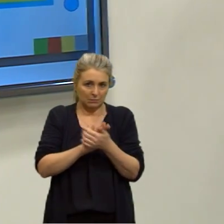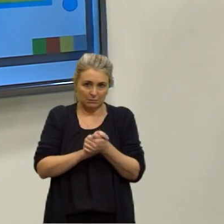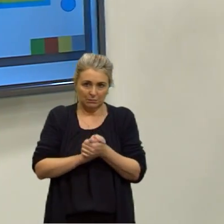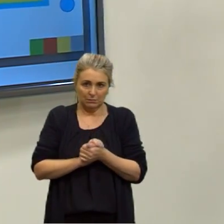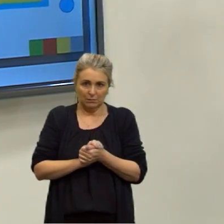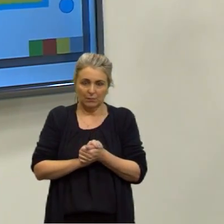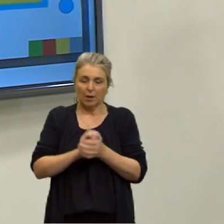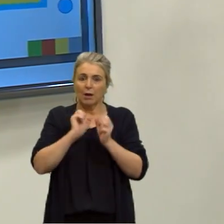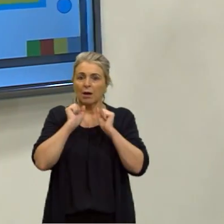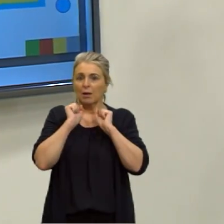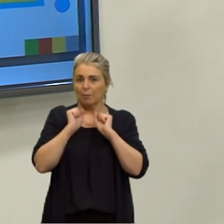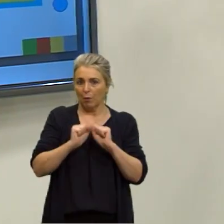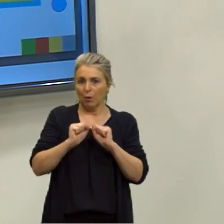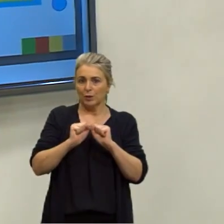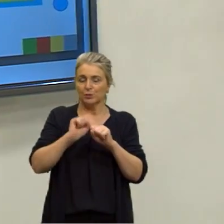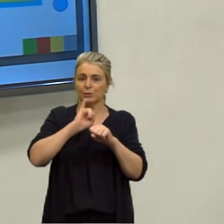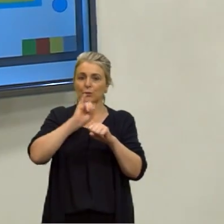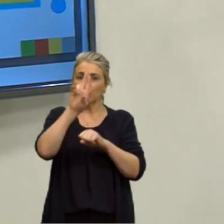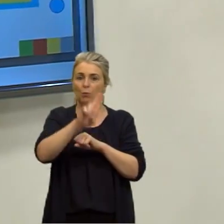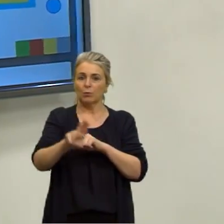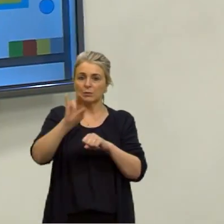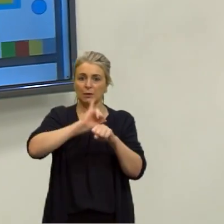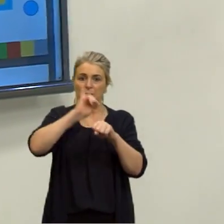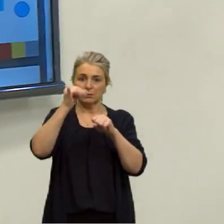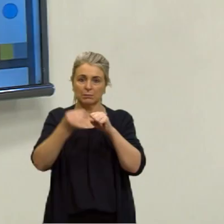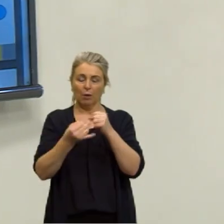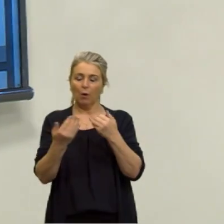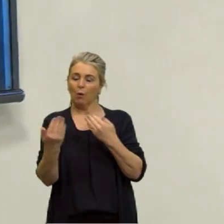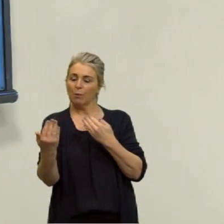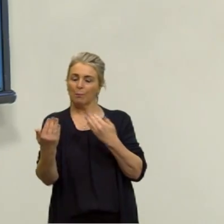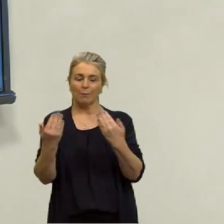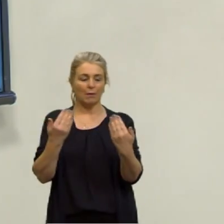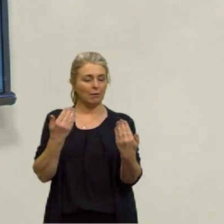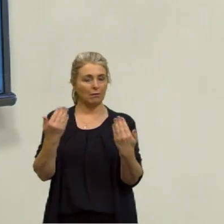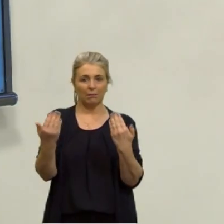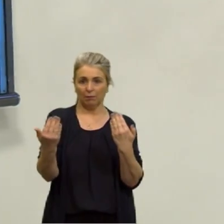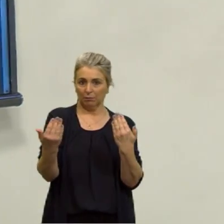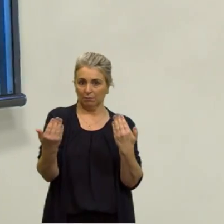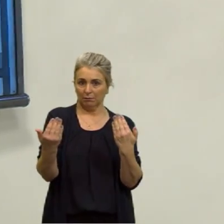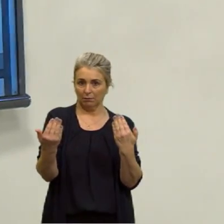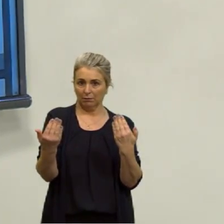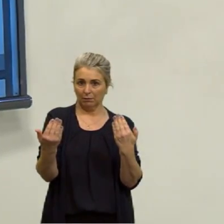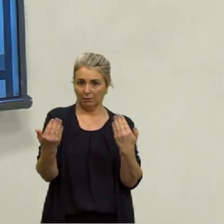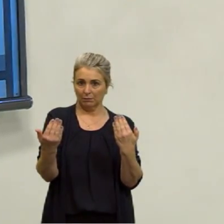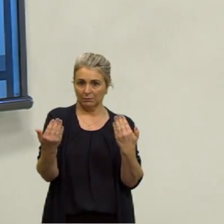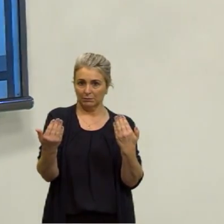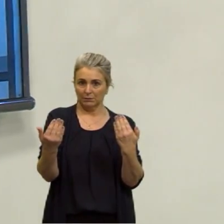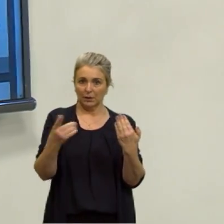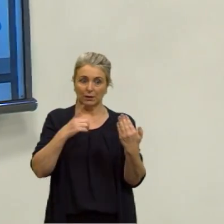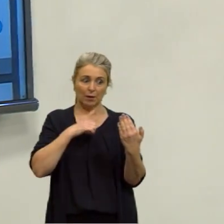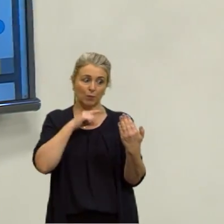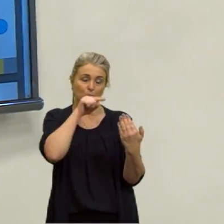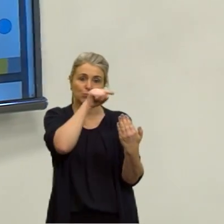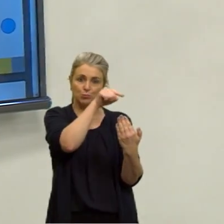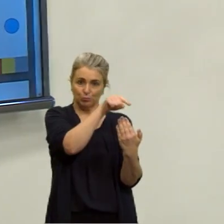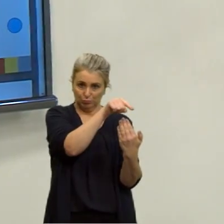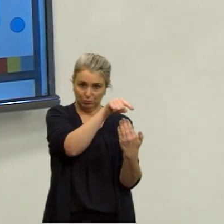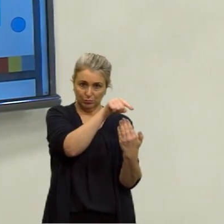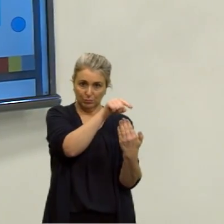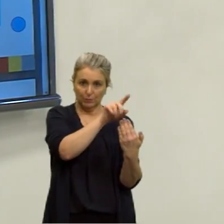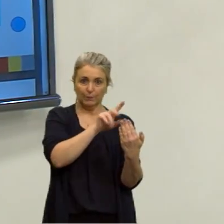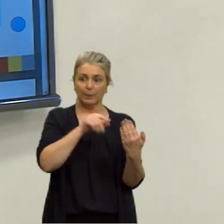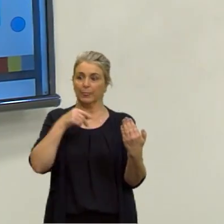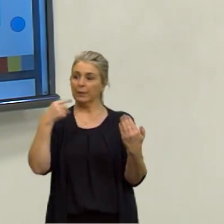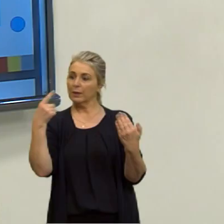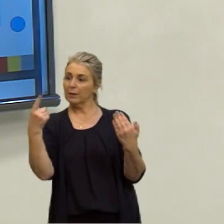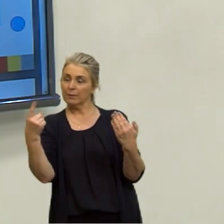eu posso até o meu adjetivo no comparativo que que é isso eu vou ter um cheiro e outros